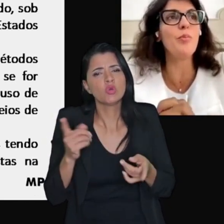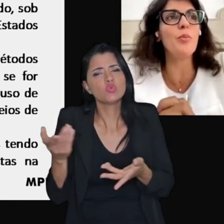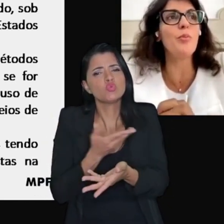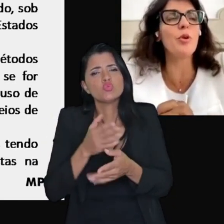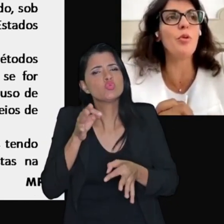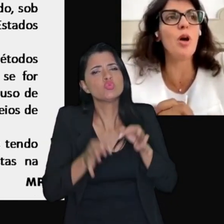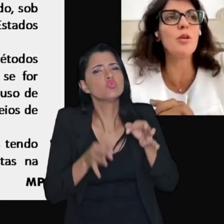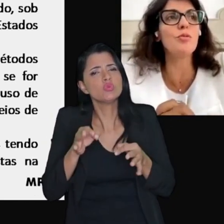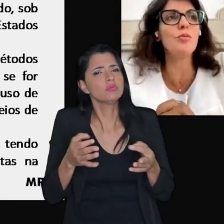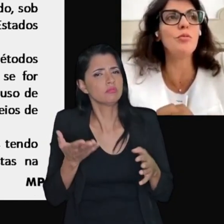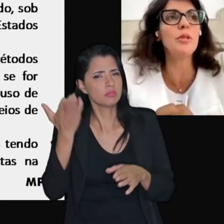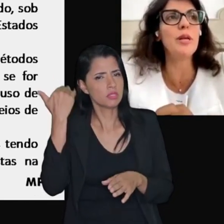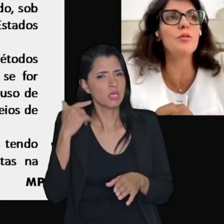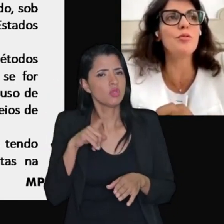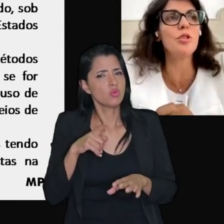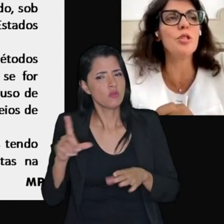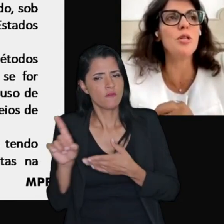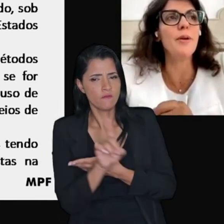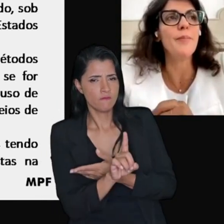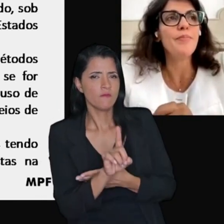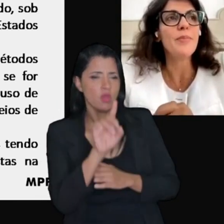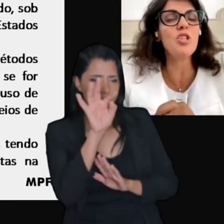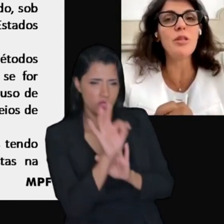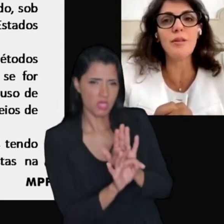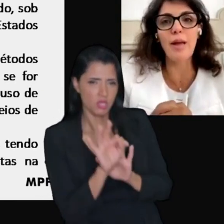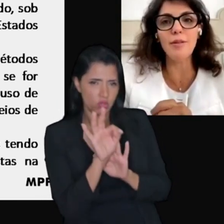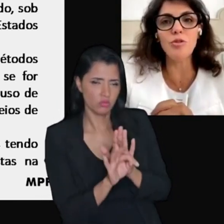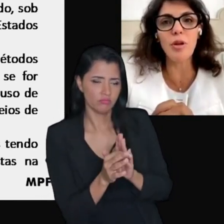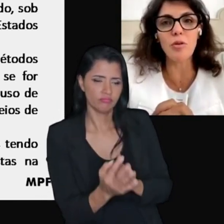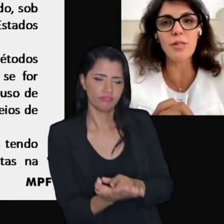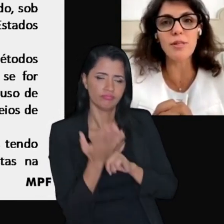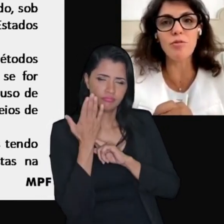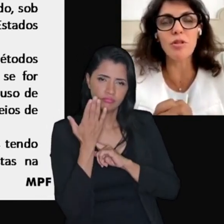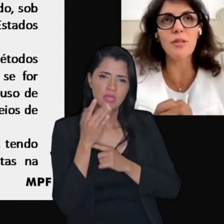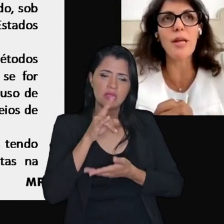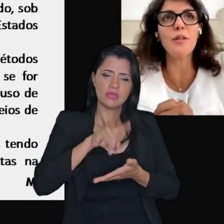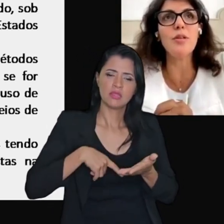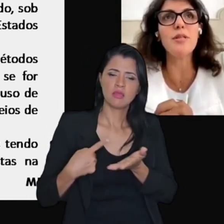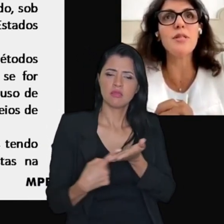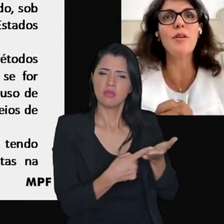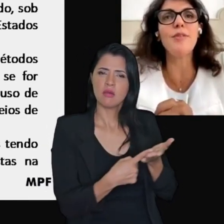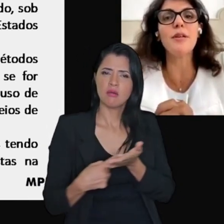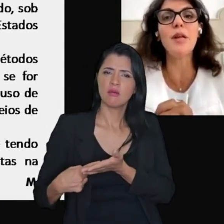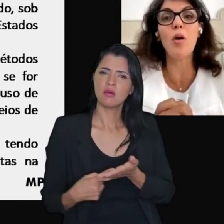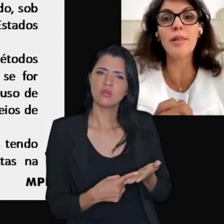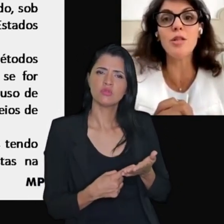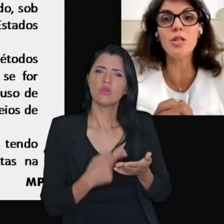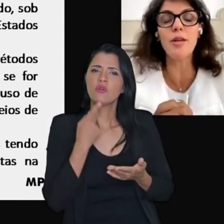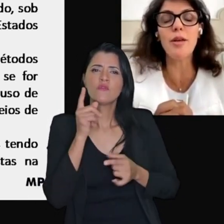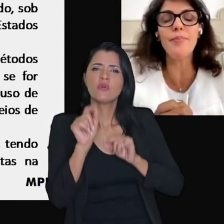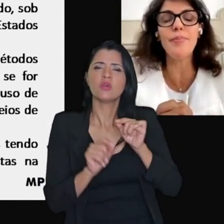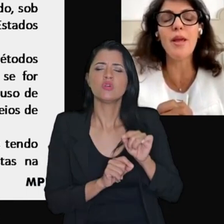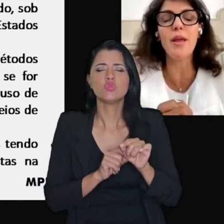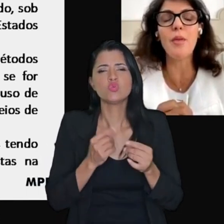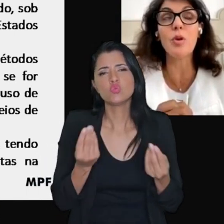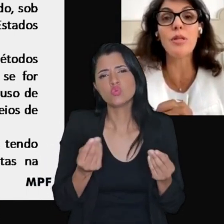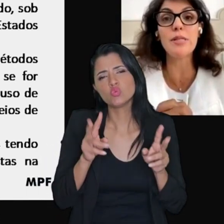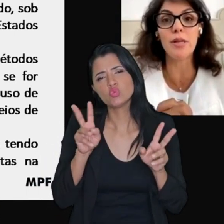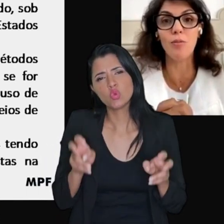passou por nós um texto de tratado, de negociação de tratado, em que se estava falando da ordem